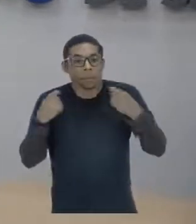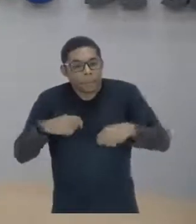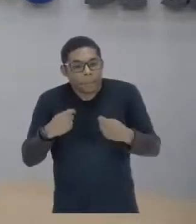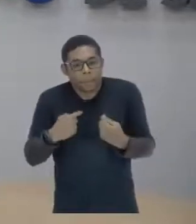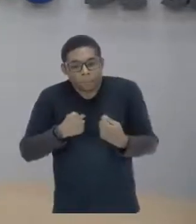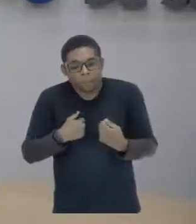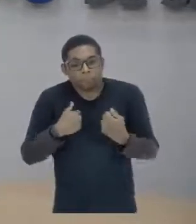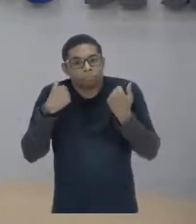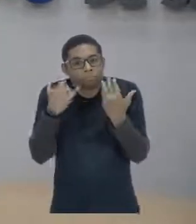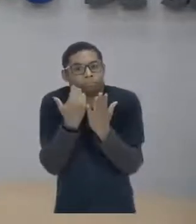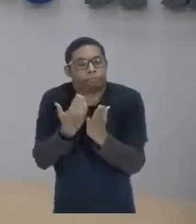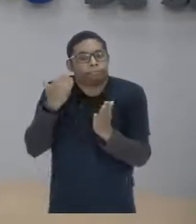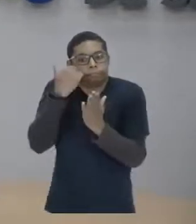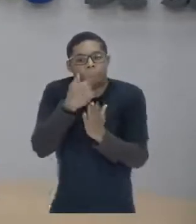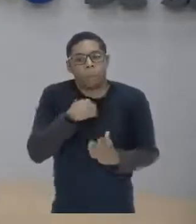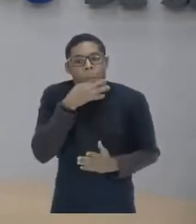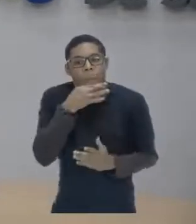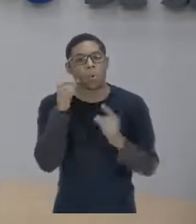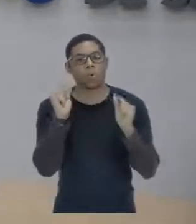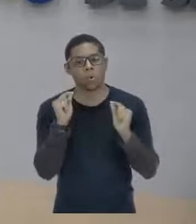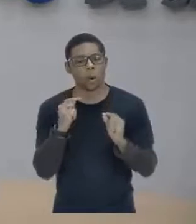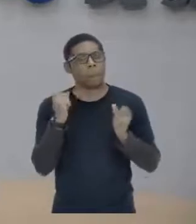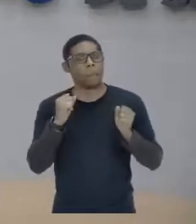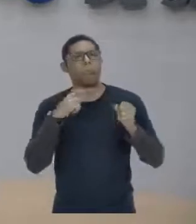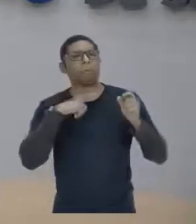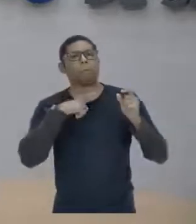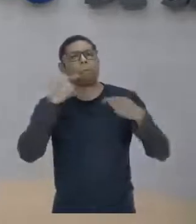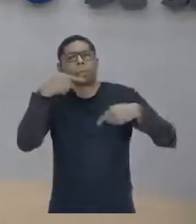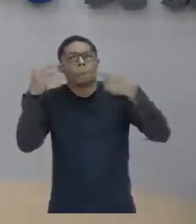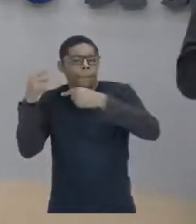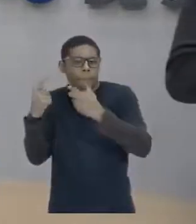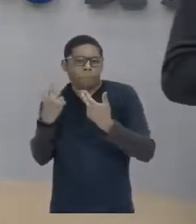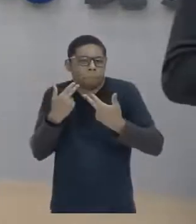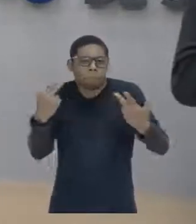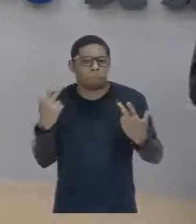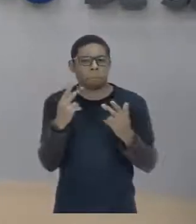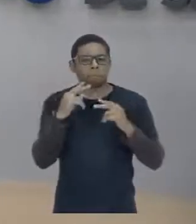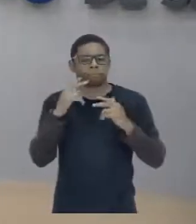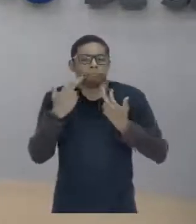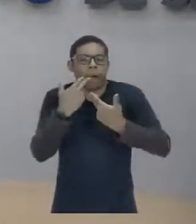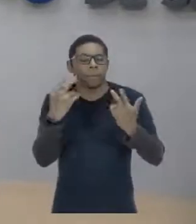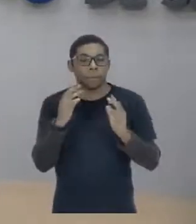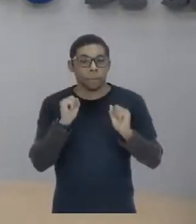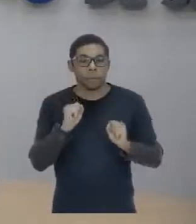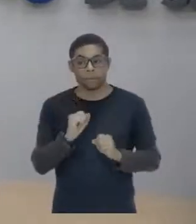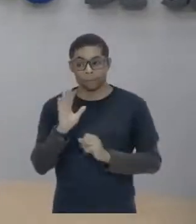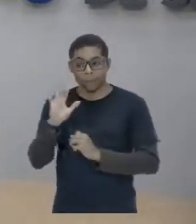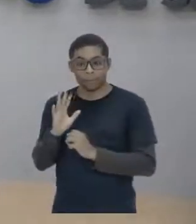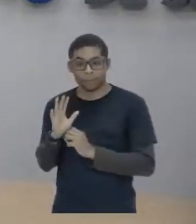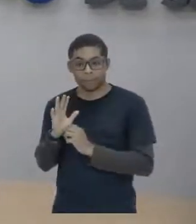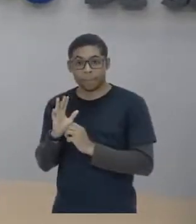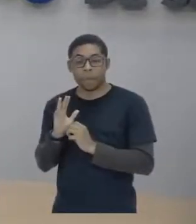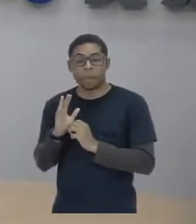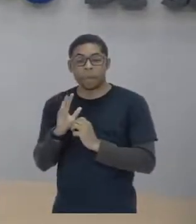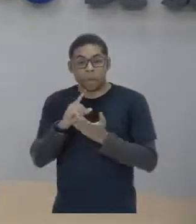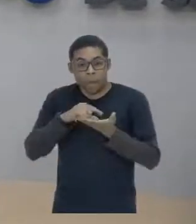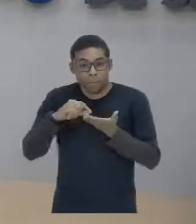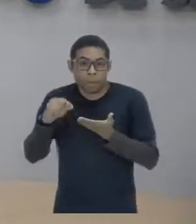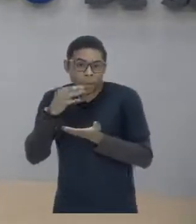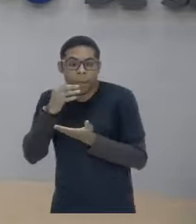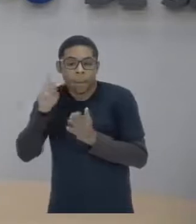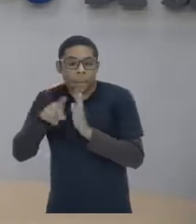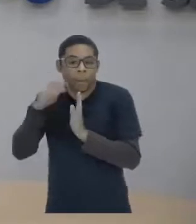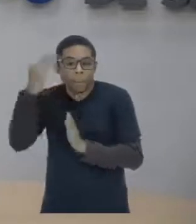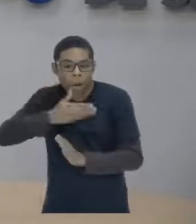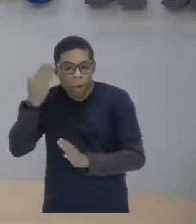posicionar muito mais e você pode trabalhar com temas polêmicos, polarizados, enfim. Já o artigo de opinião, ele é específico para provas,